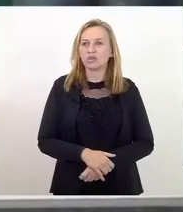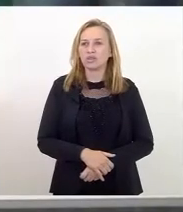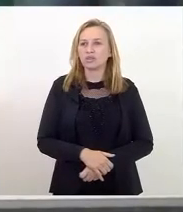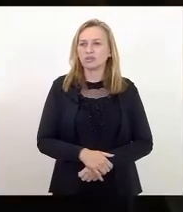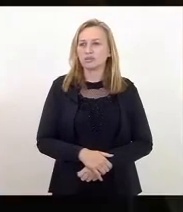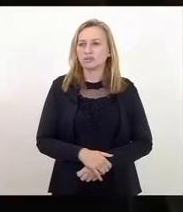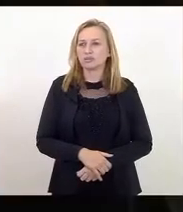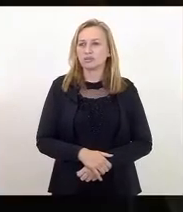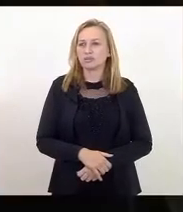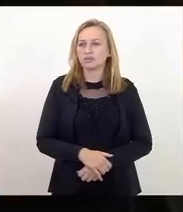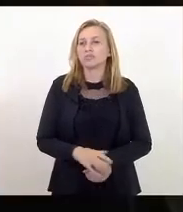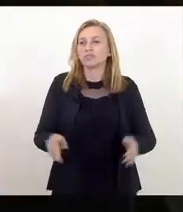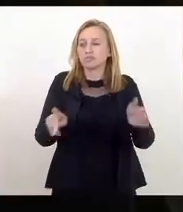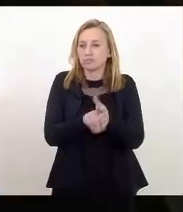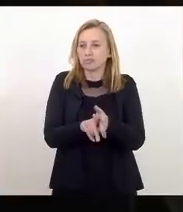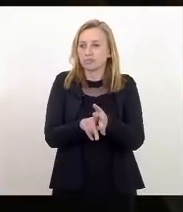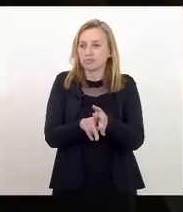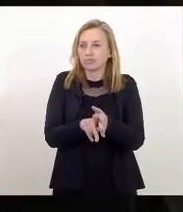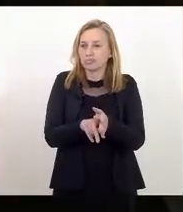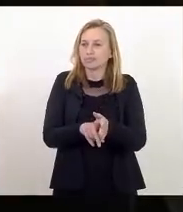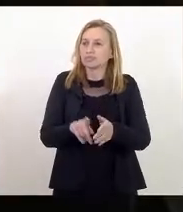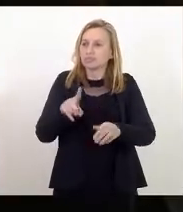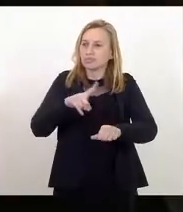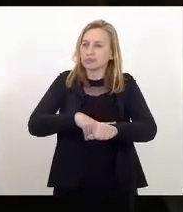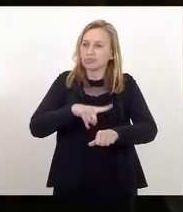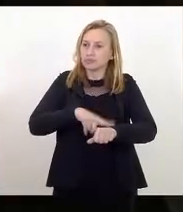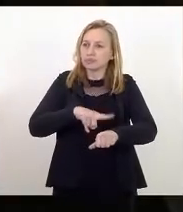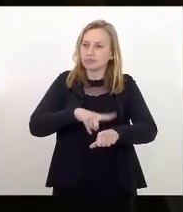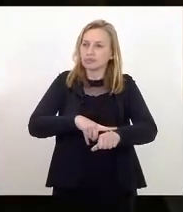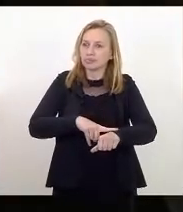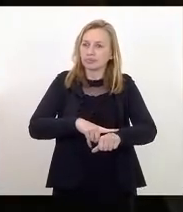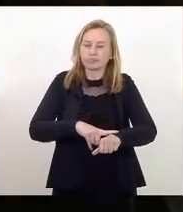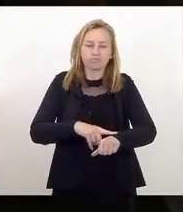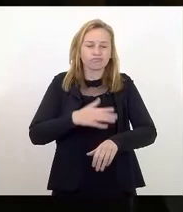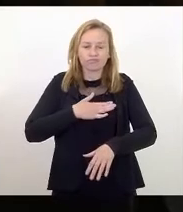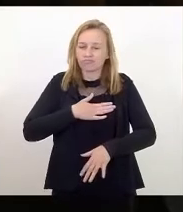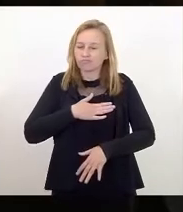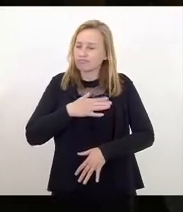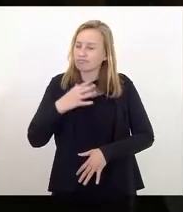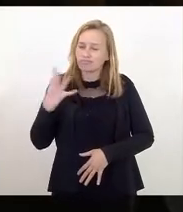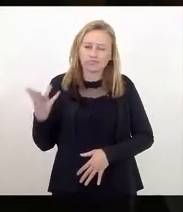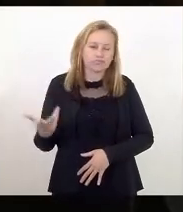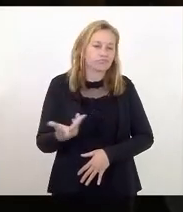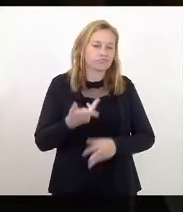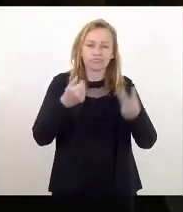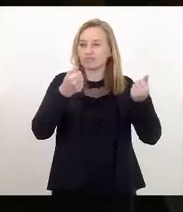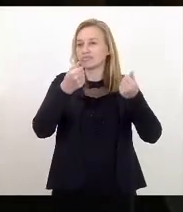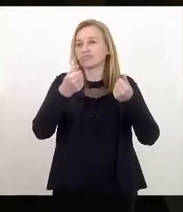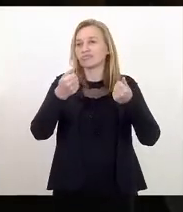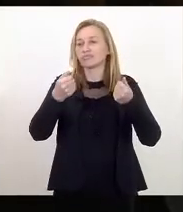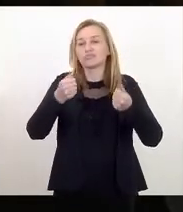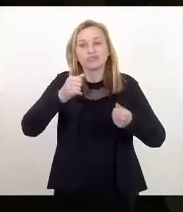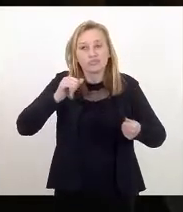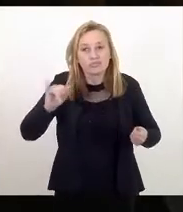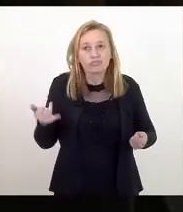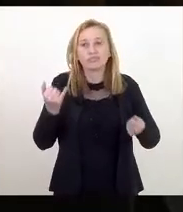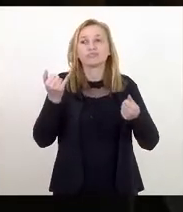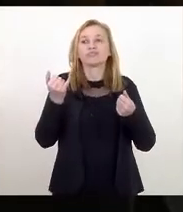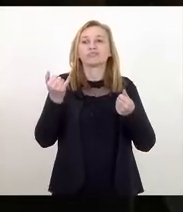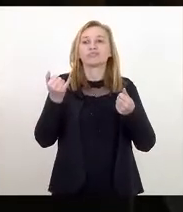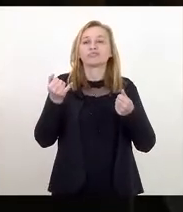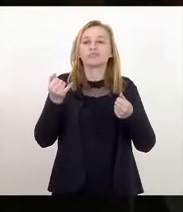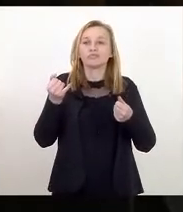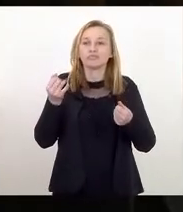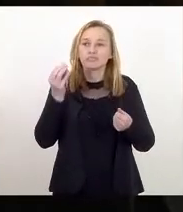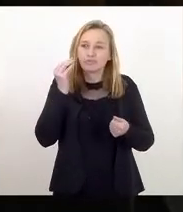E fazer parte desse momento, gente, para mim está sendo fundamental. E aproveitando o incêndio, aproveitando a